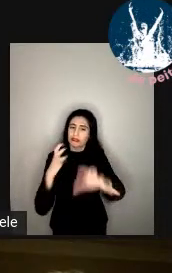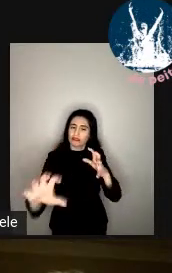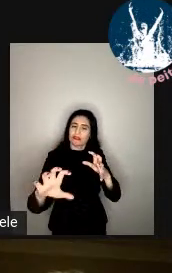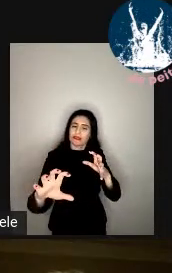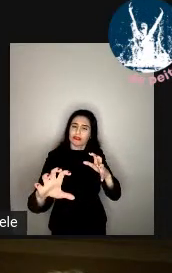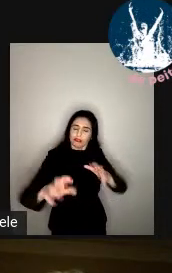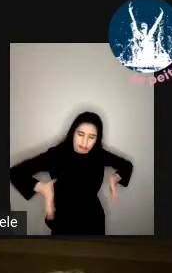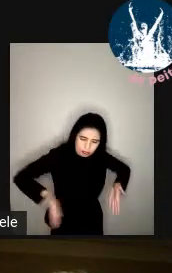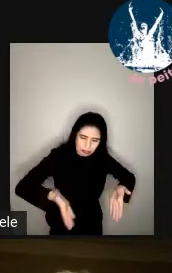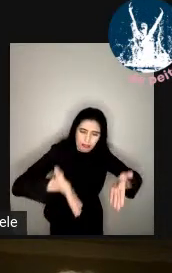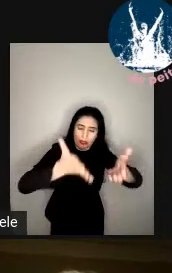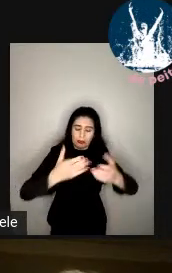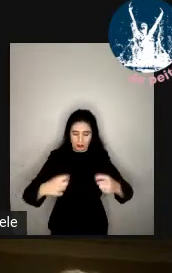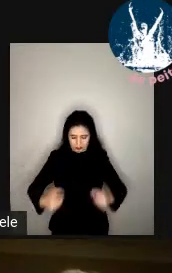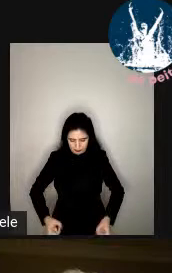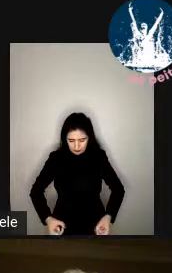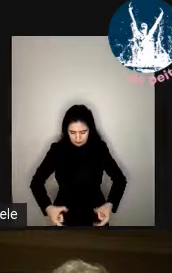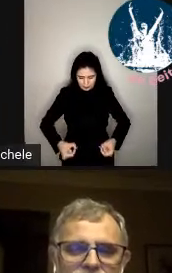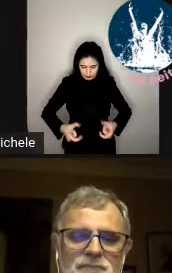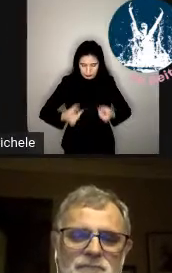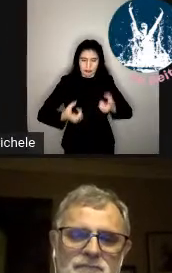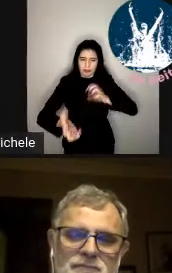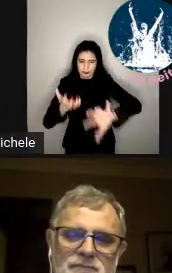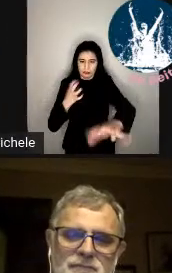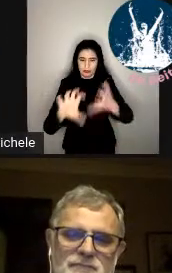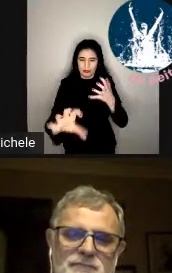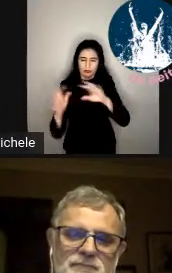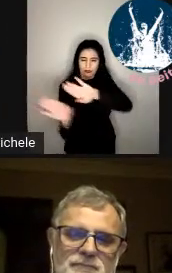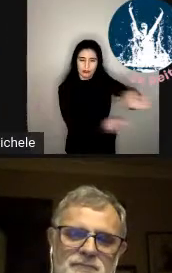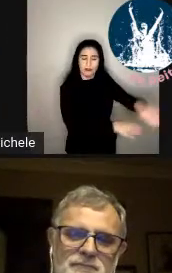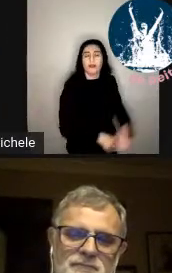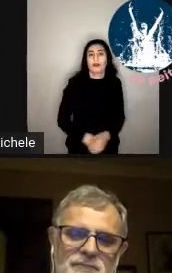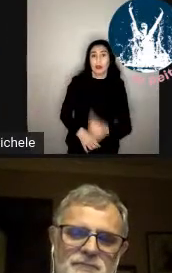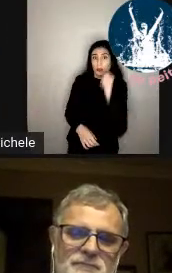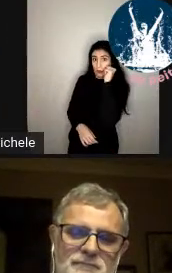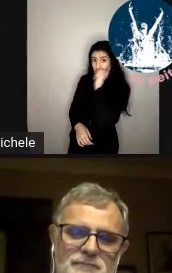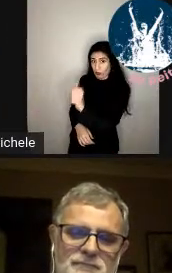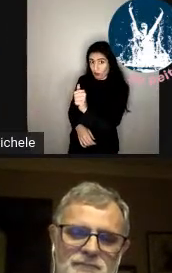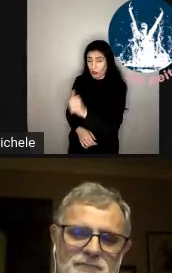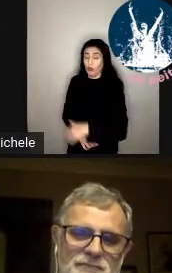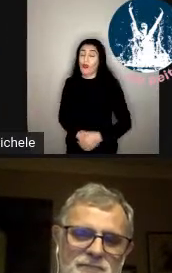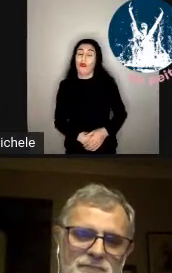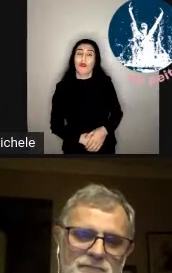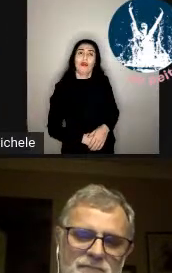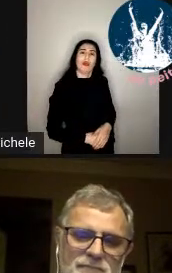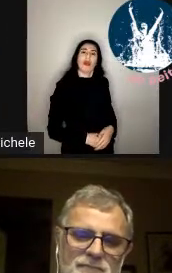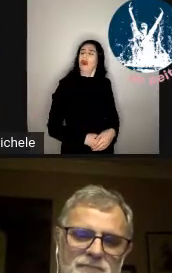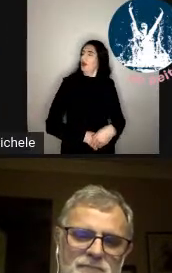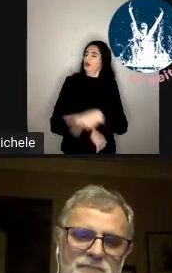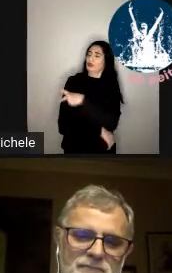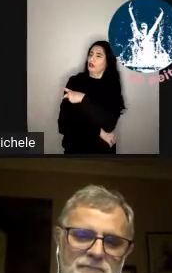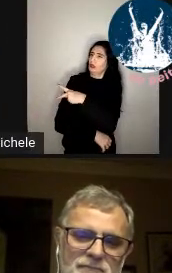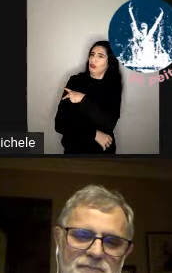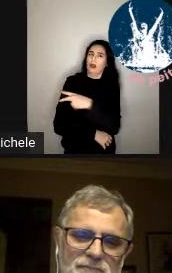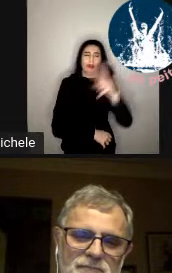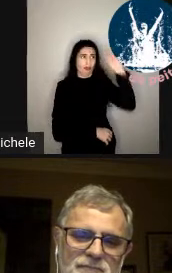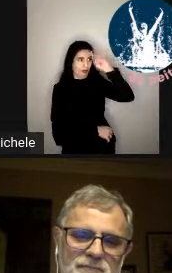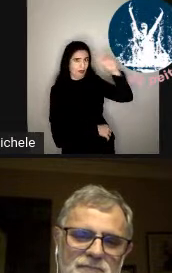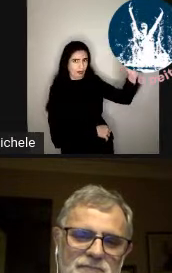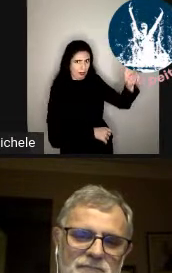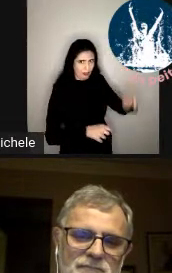E chamar a Gelmo Zilli, que é diretora de elenco para audiovisual, agente de talentos para publicidade